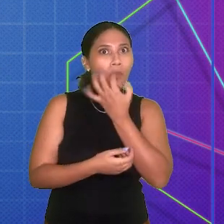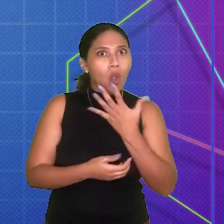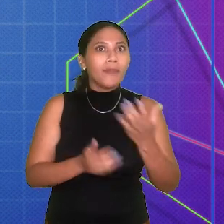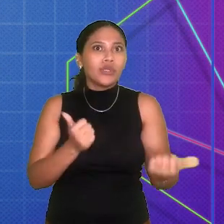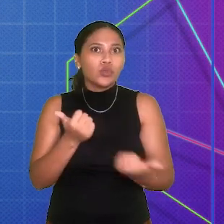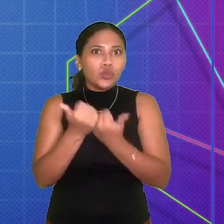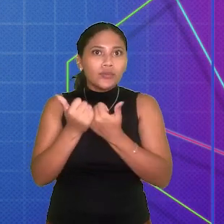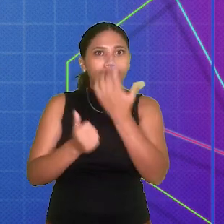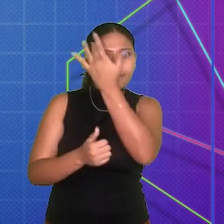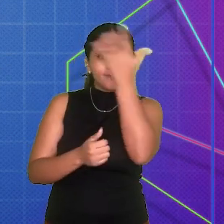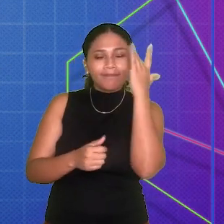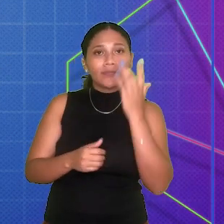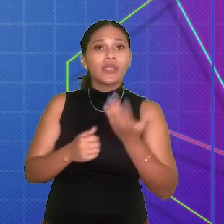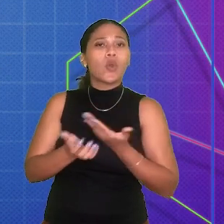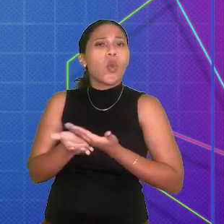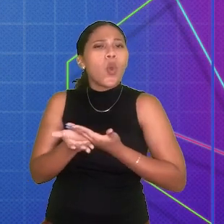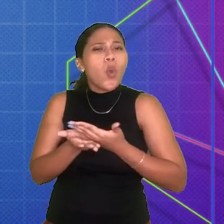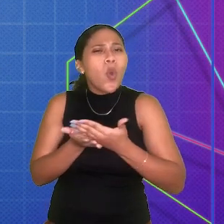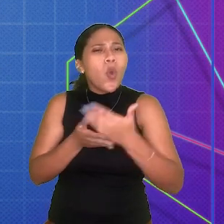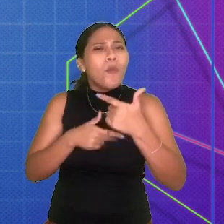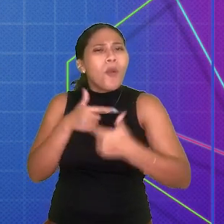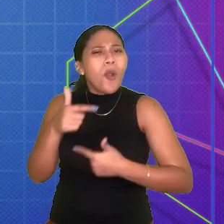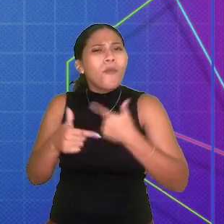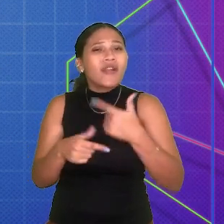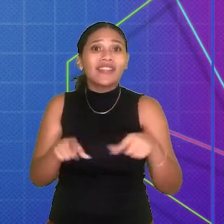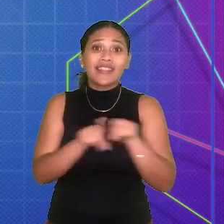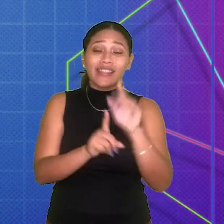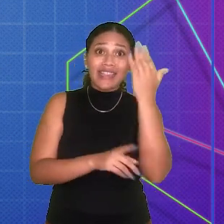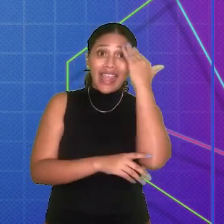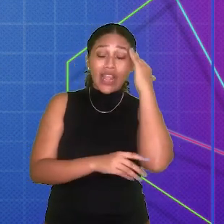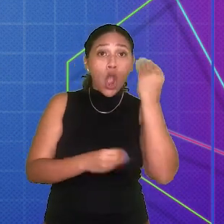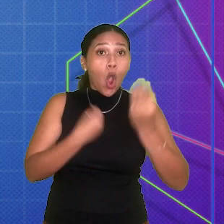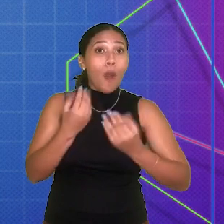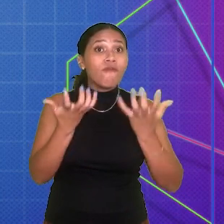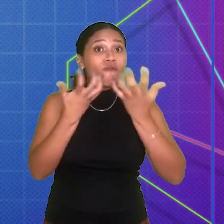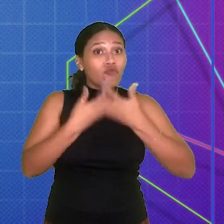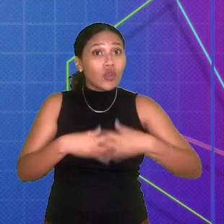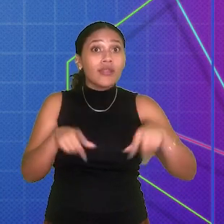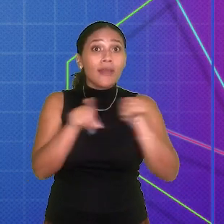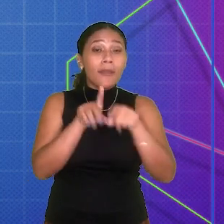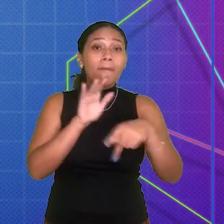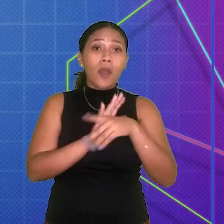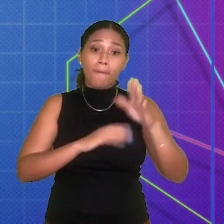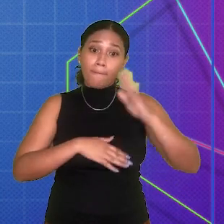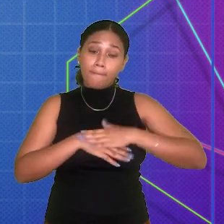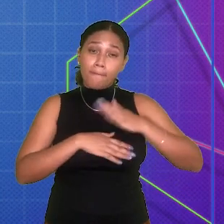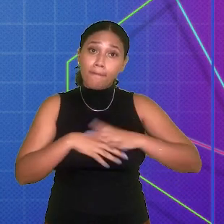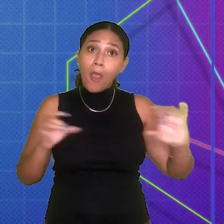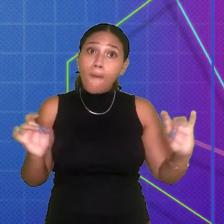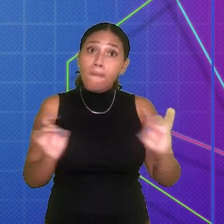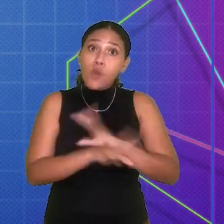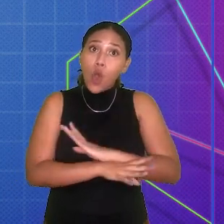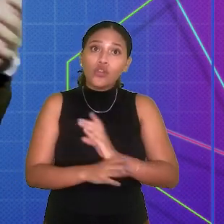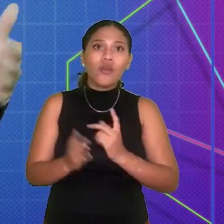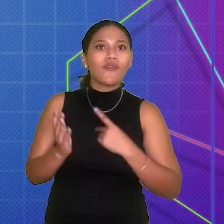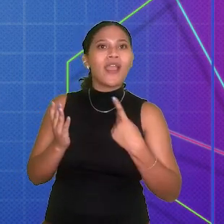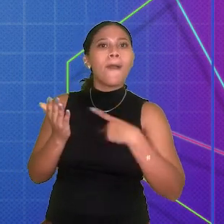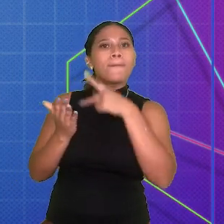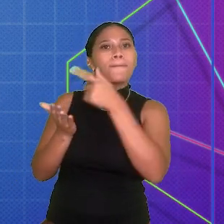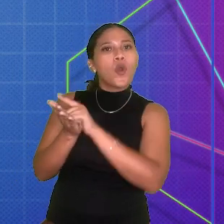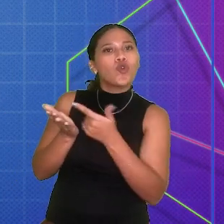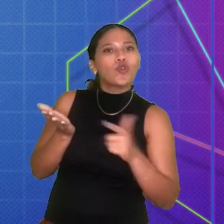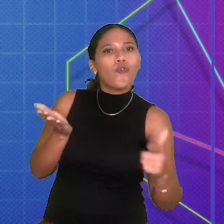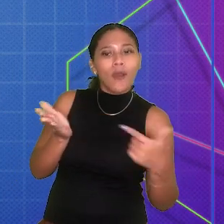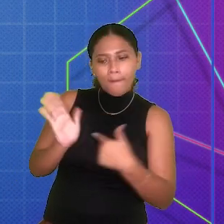desenvolvedores iniciantes a entenderem como o desenvolvimento de jogos funciona e também a terem jogos prontos para o portfólio, para